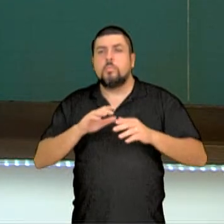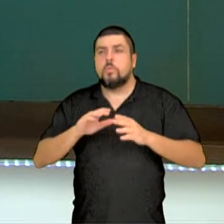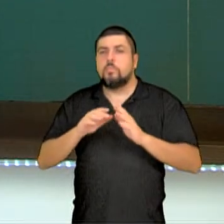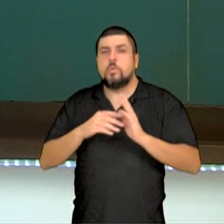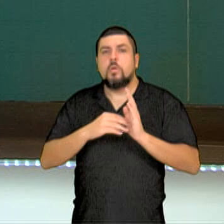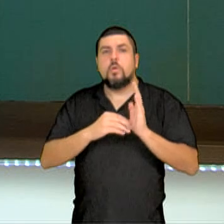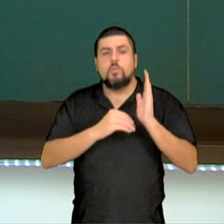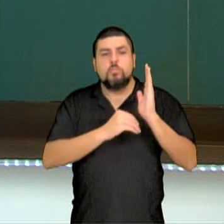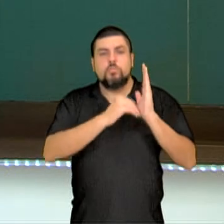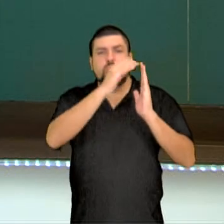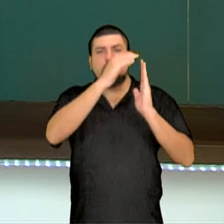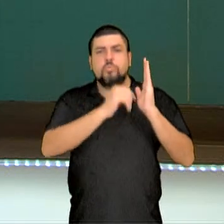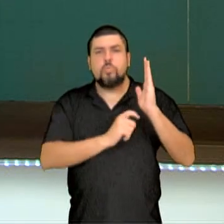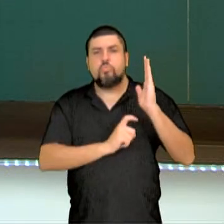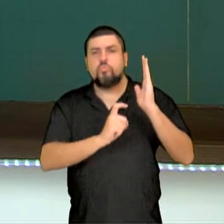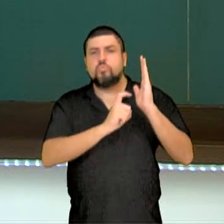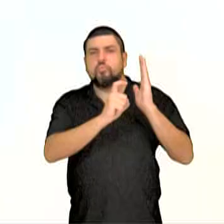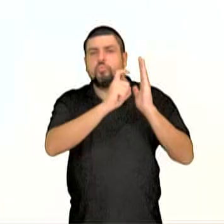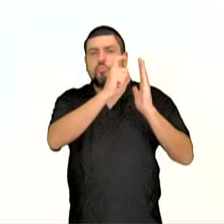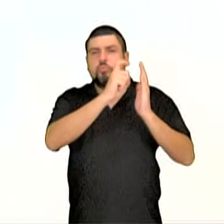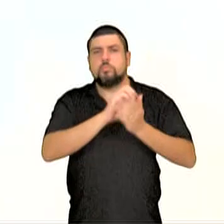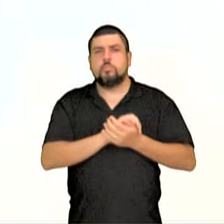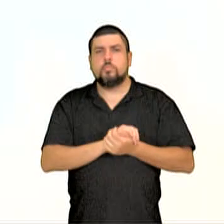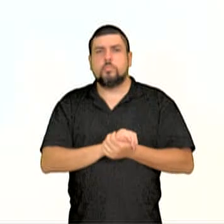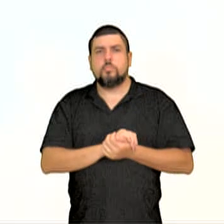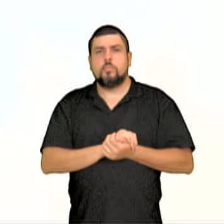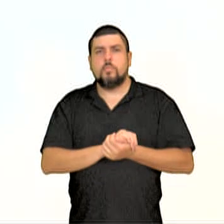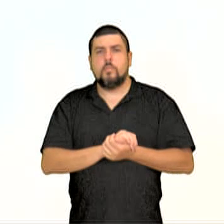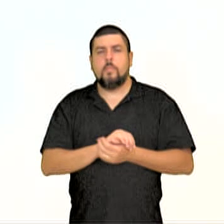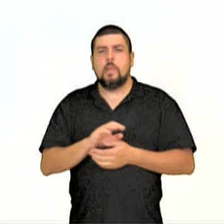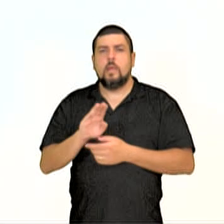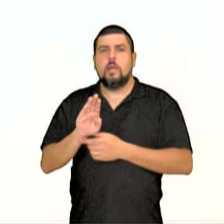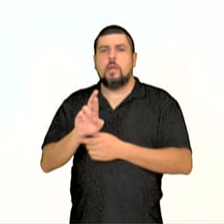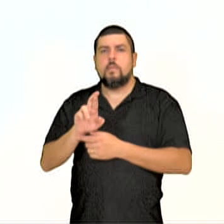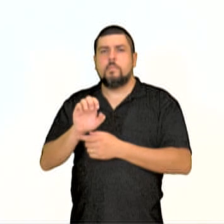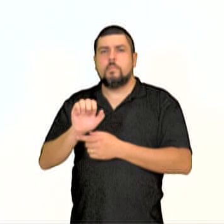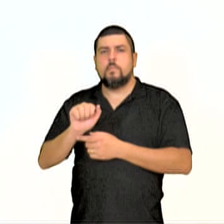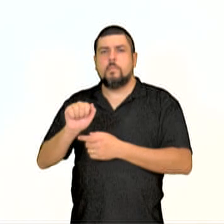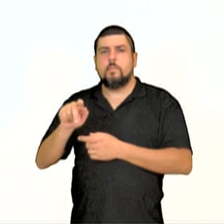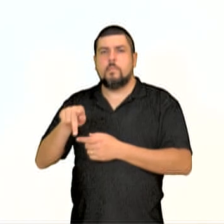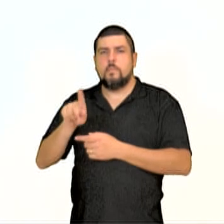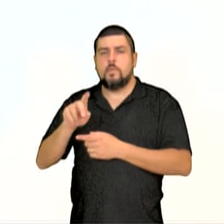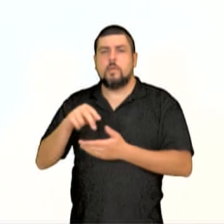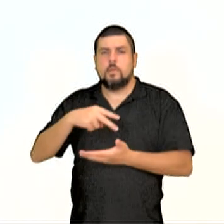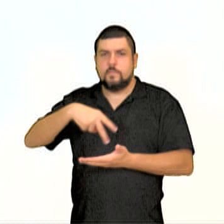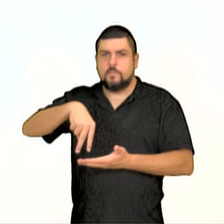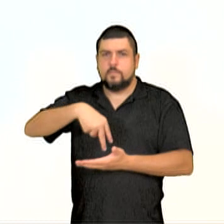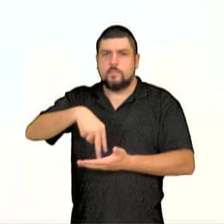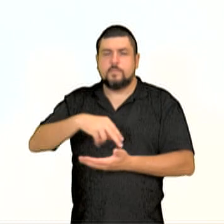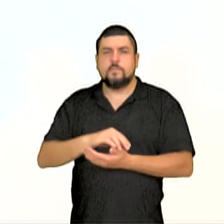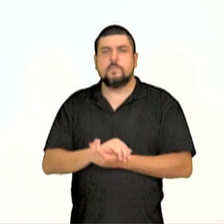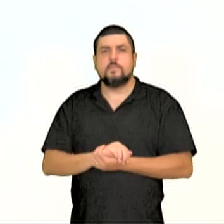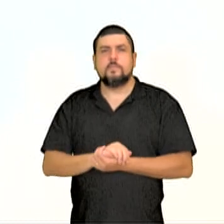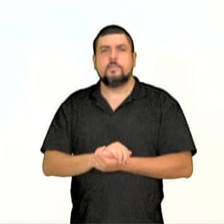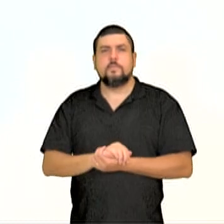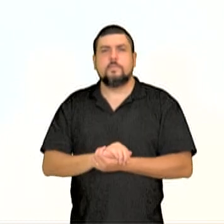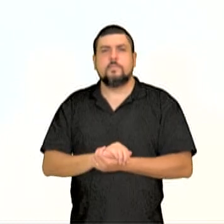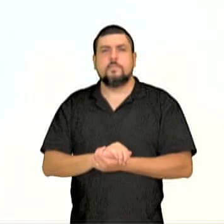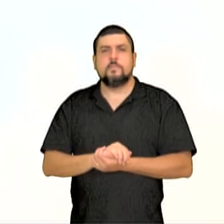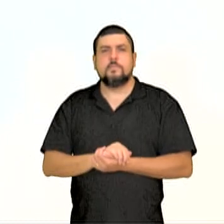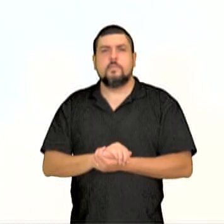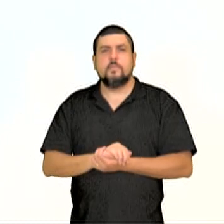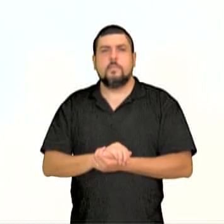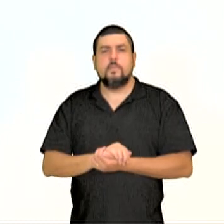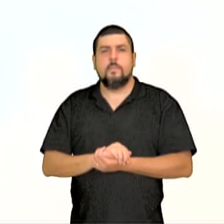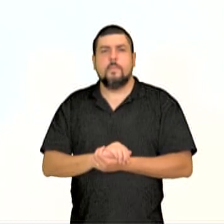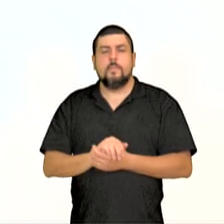da filosofia das danças de rua. E o break dance, que representa a dança, né? E a professora trouxe aqui